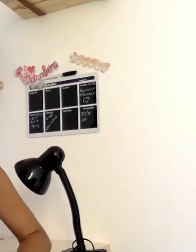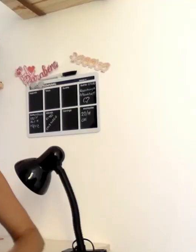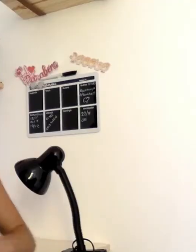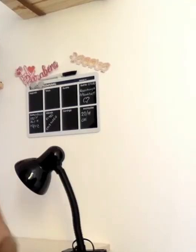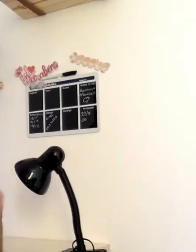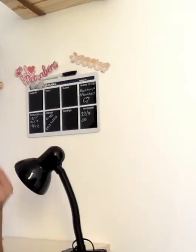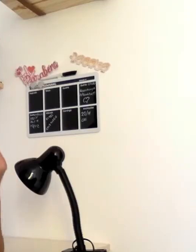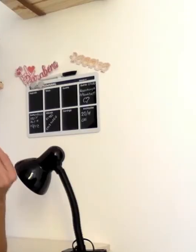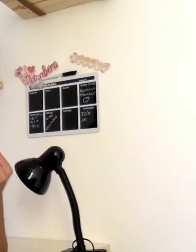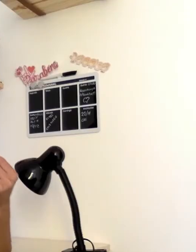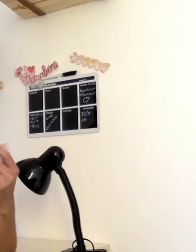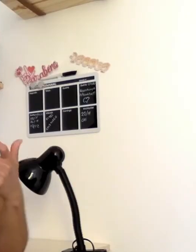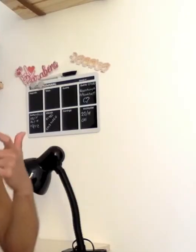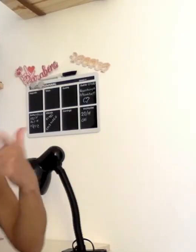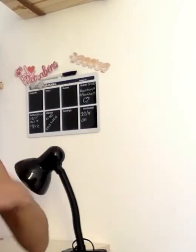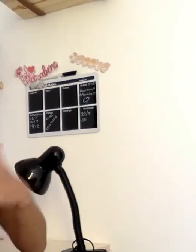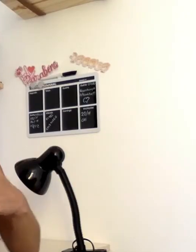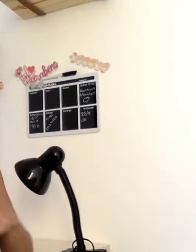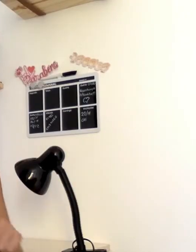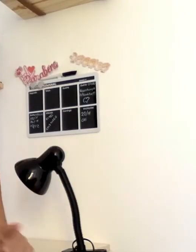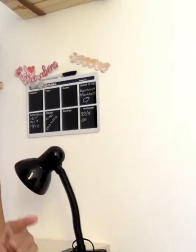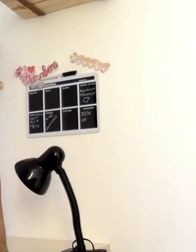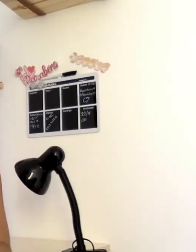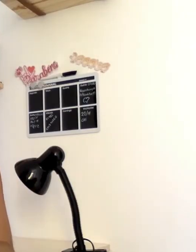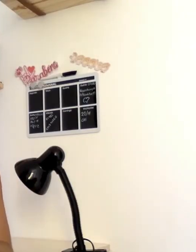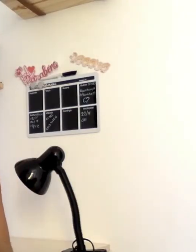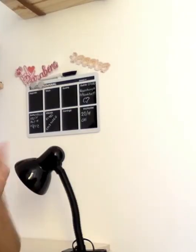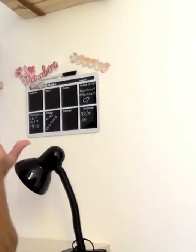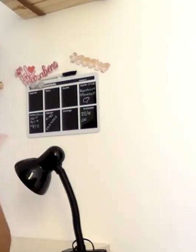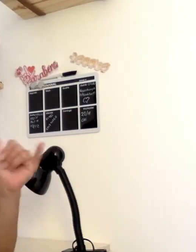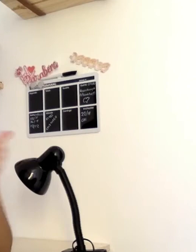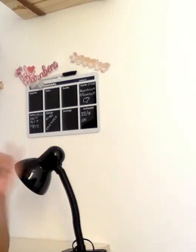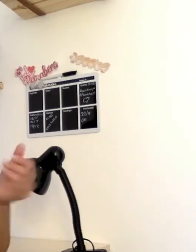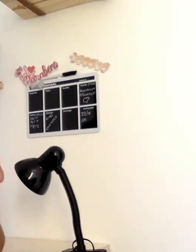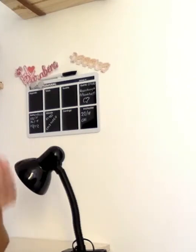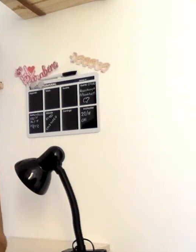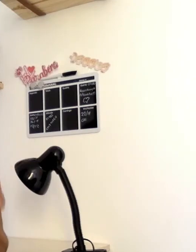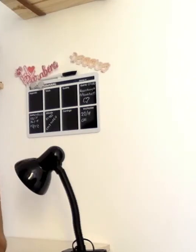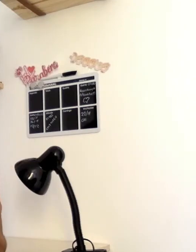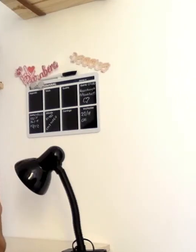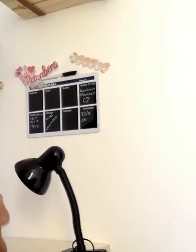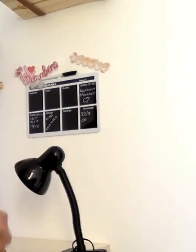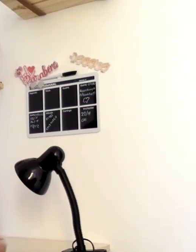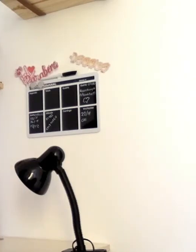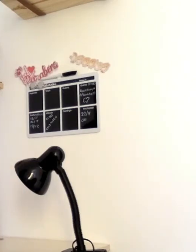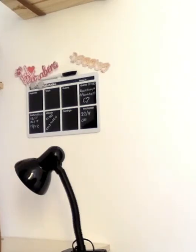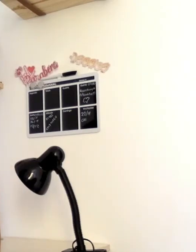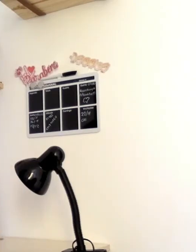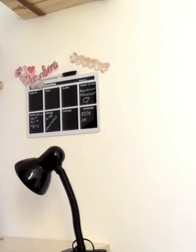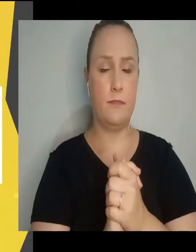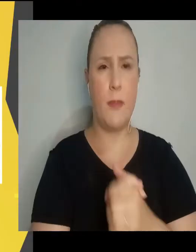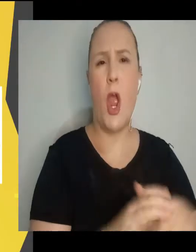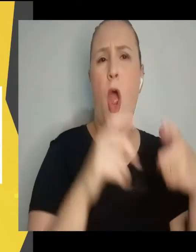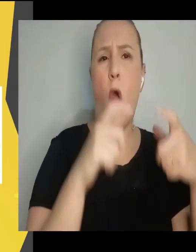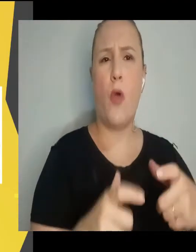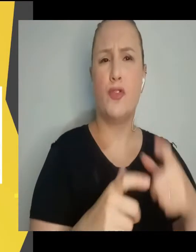então. Como? Onde? Onde encontramos a eletricidade? De que forma?